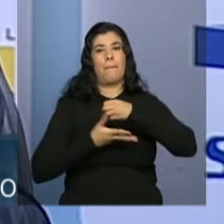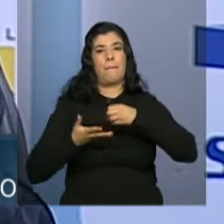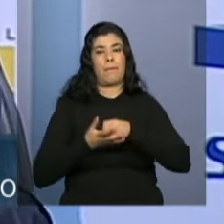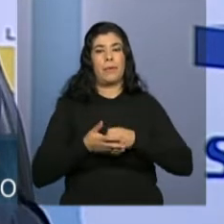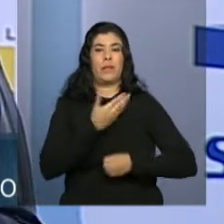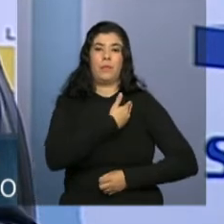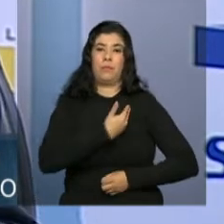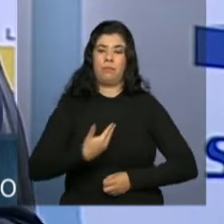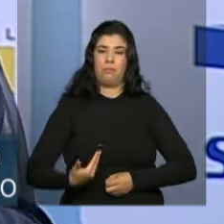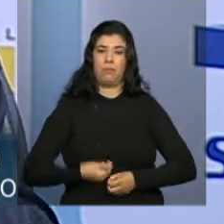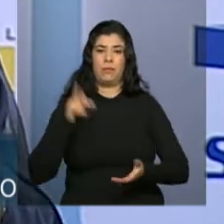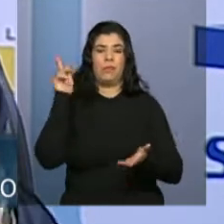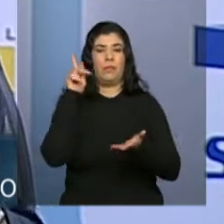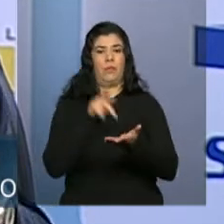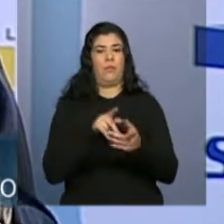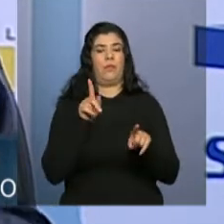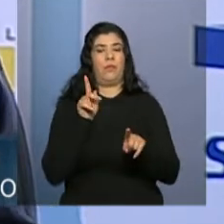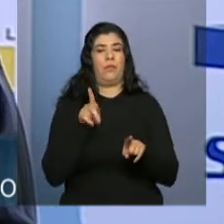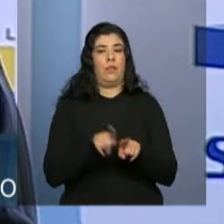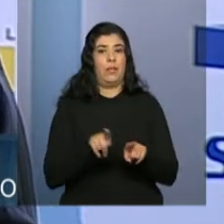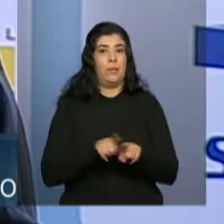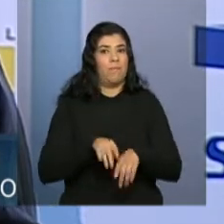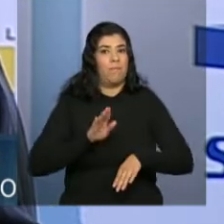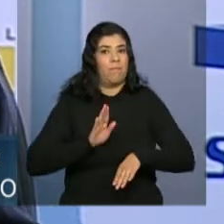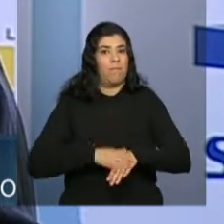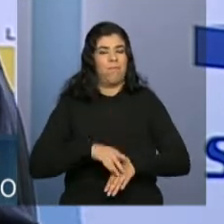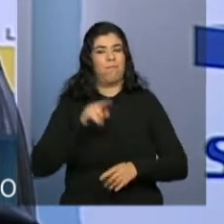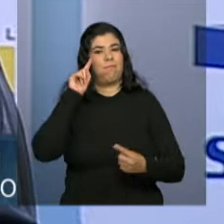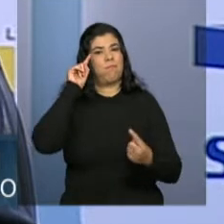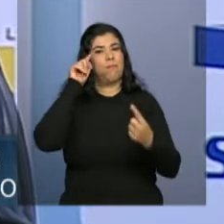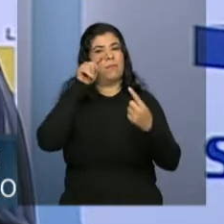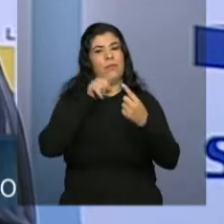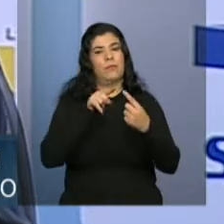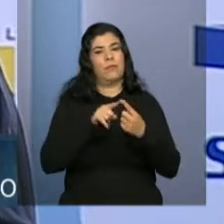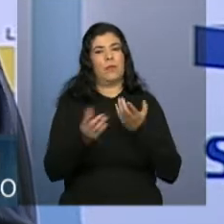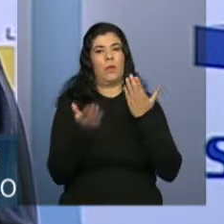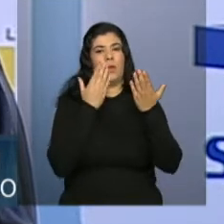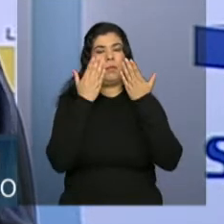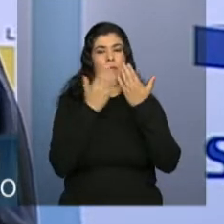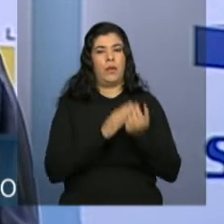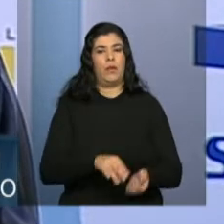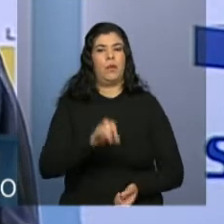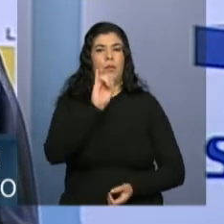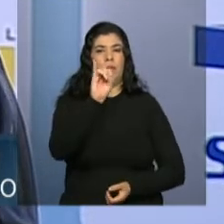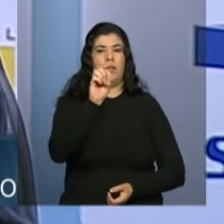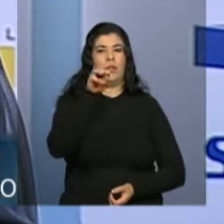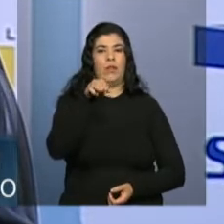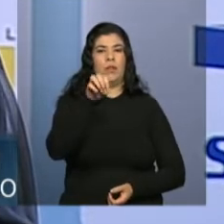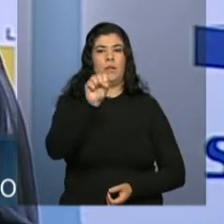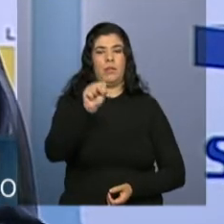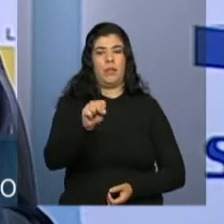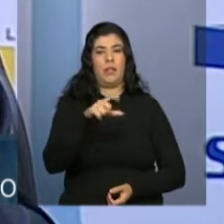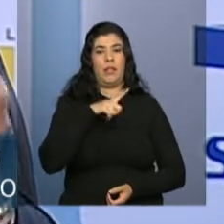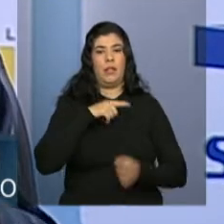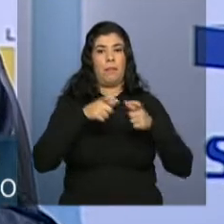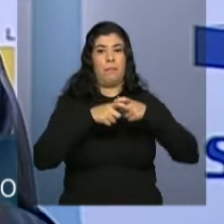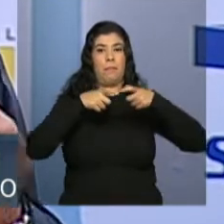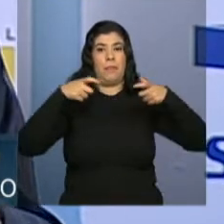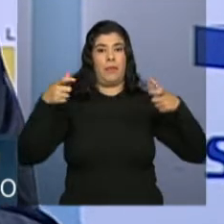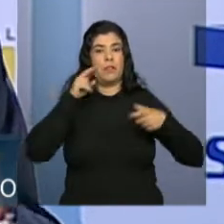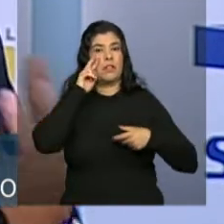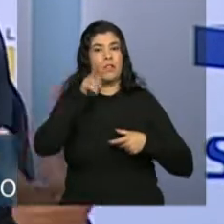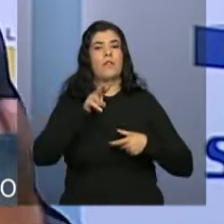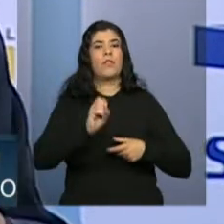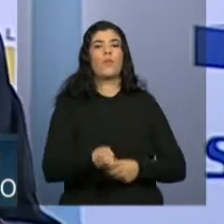pública oficial muito mais precisa do que a base do ief maior mais ampla e quando a gente